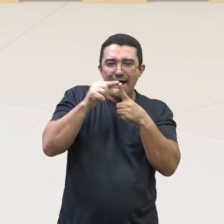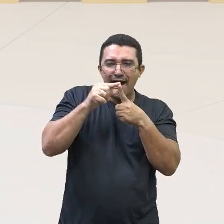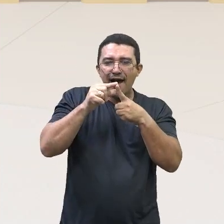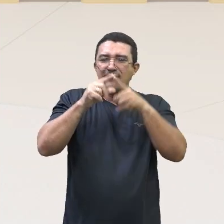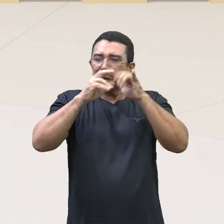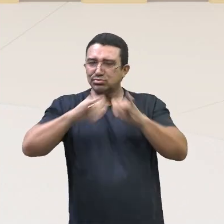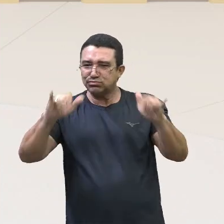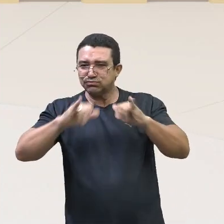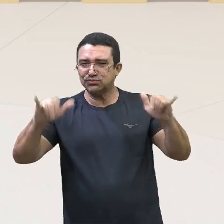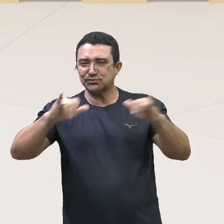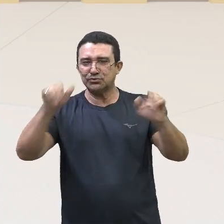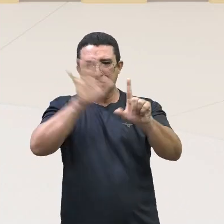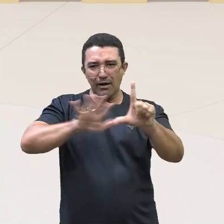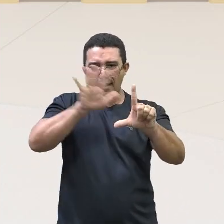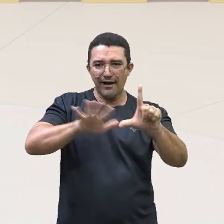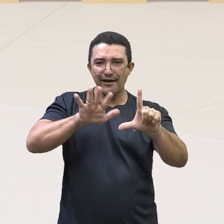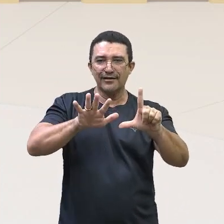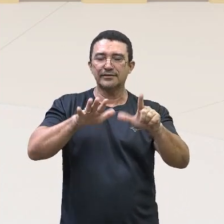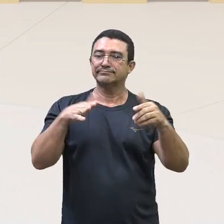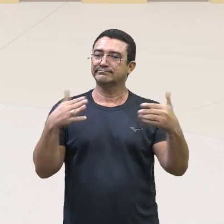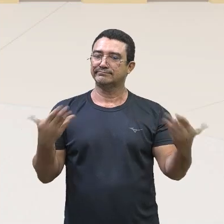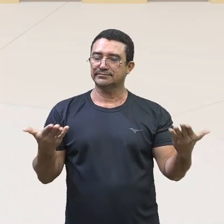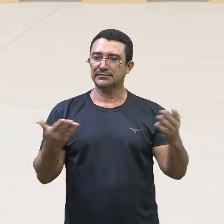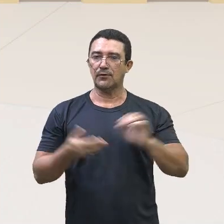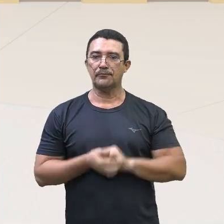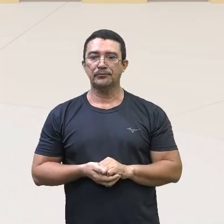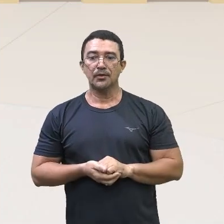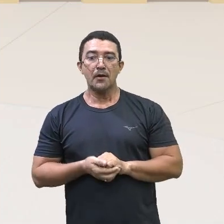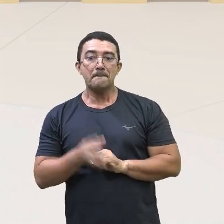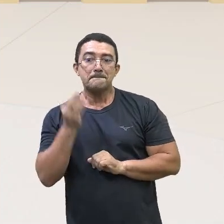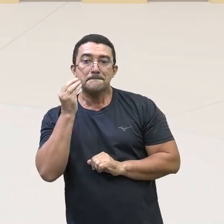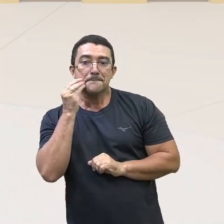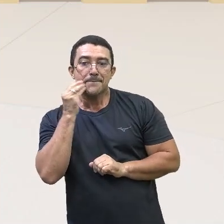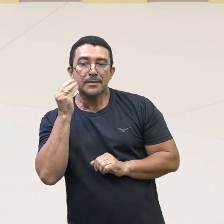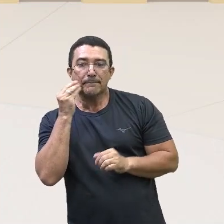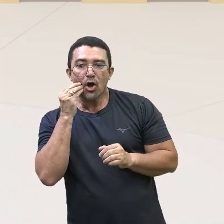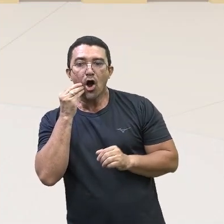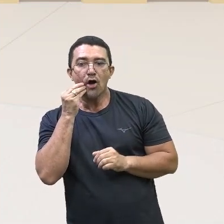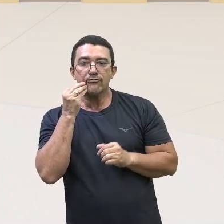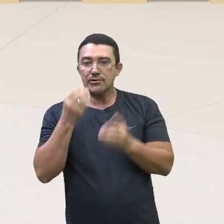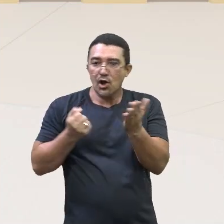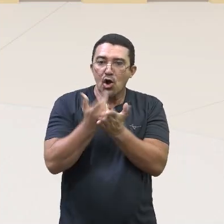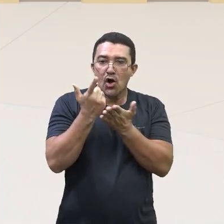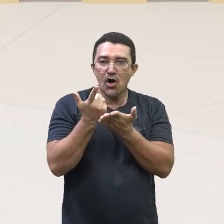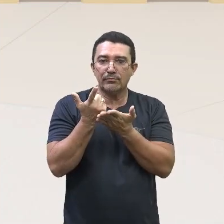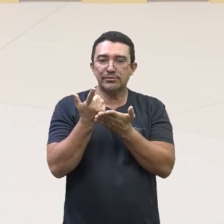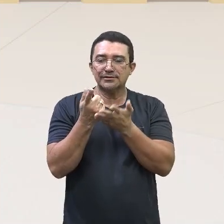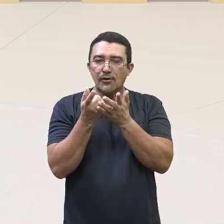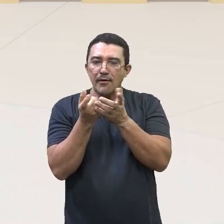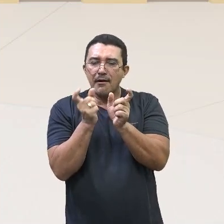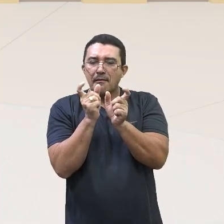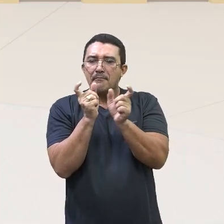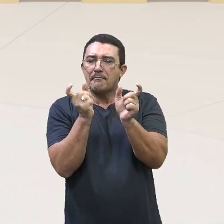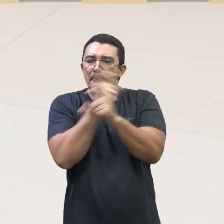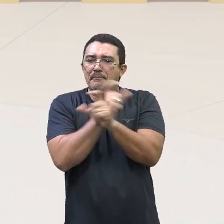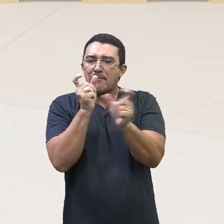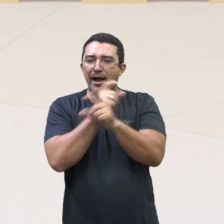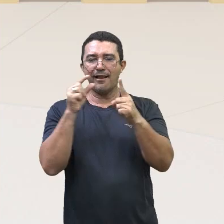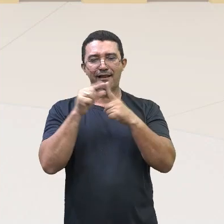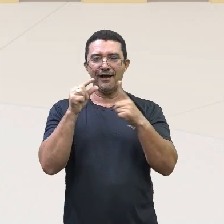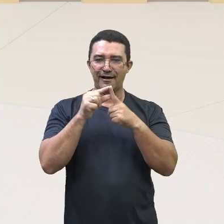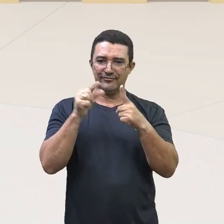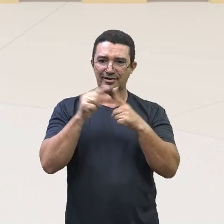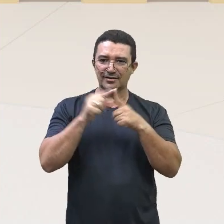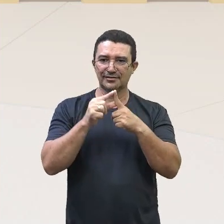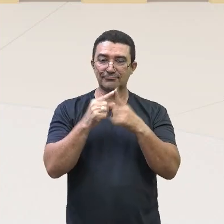esse produto lá onde ele estiver. Olha, o prove e aprove, o jogo das palavras ali, olha, prove e aprove, ele só trocou, tirou, né? Exatamente. E